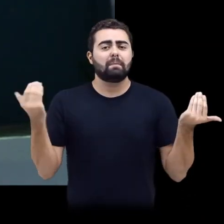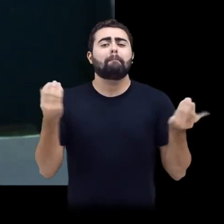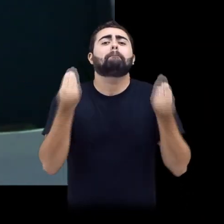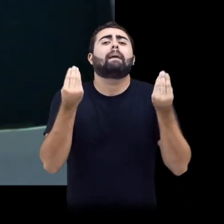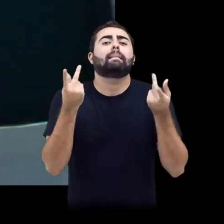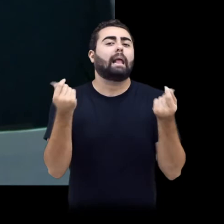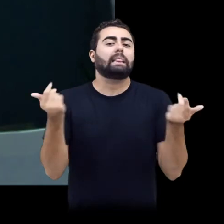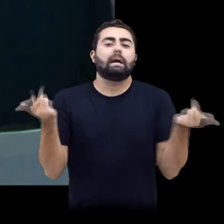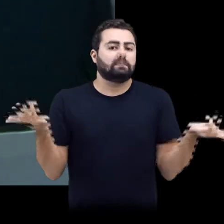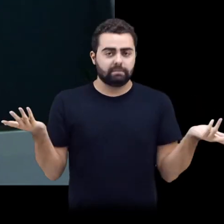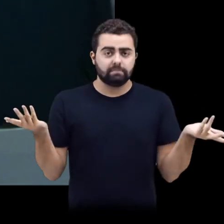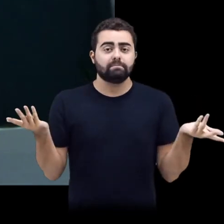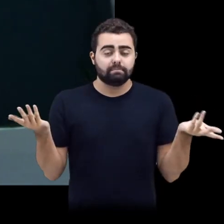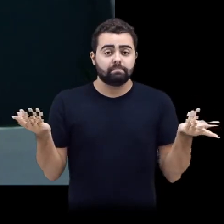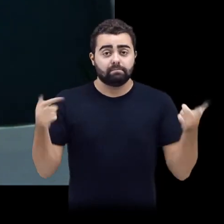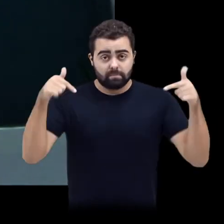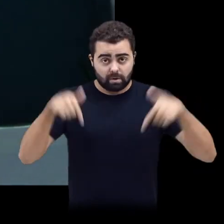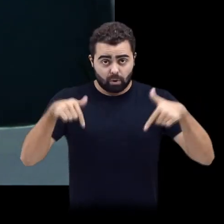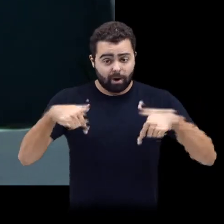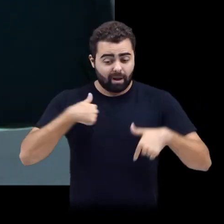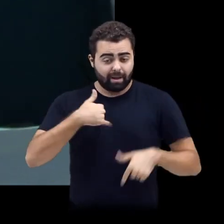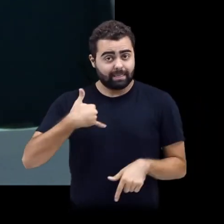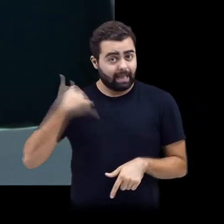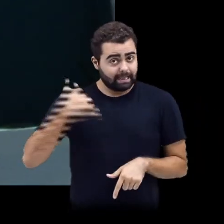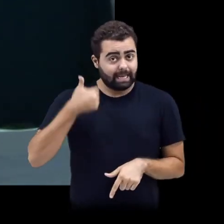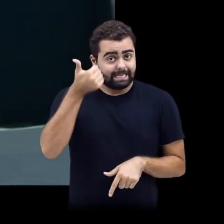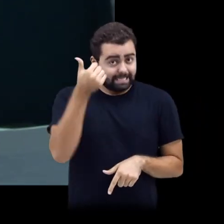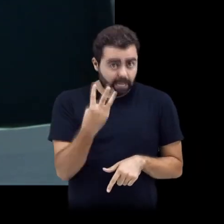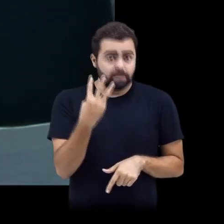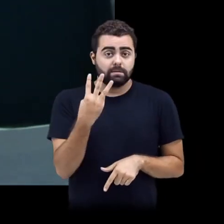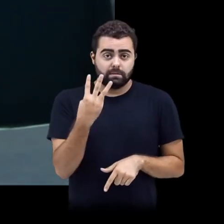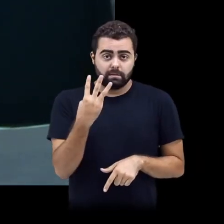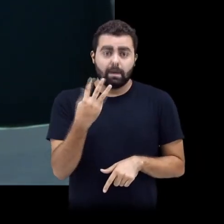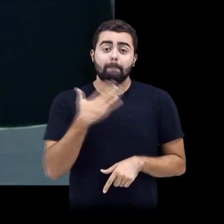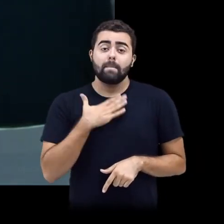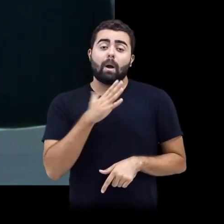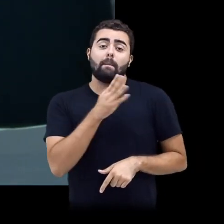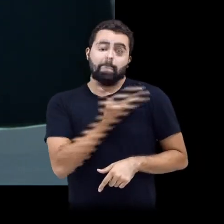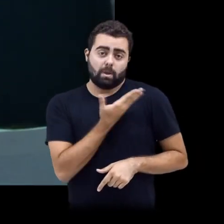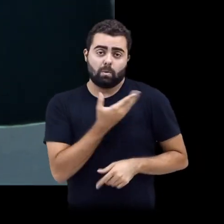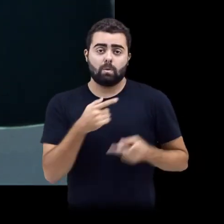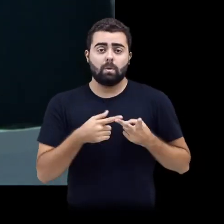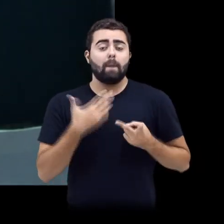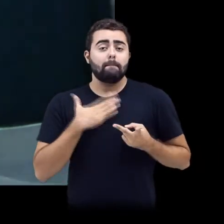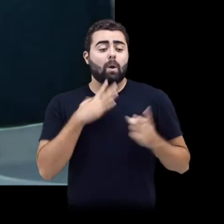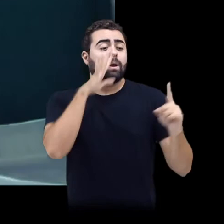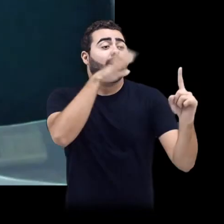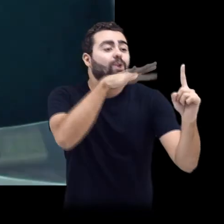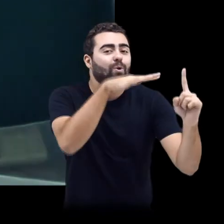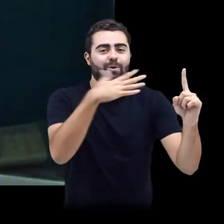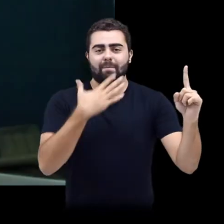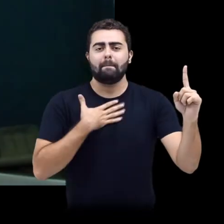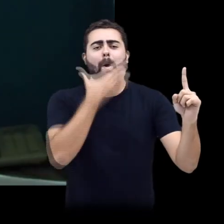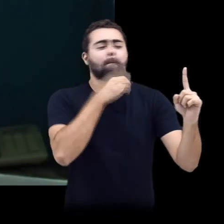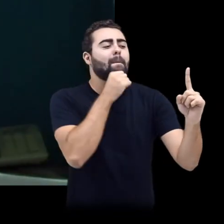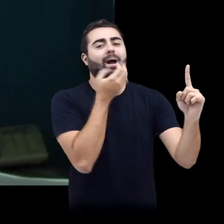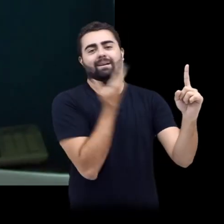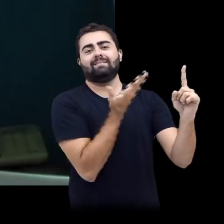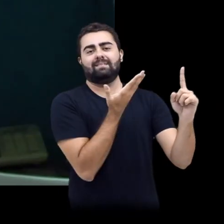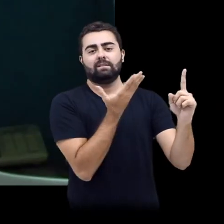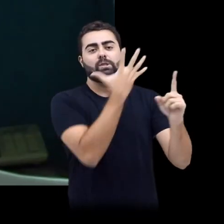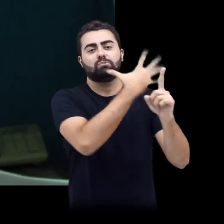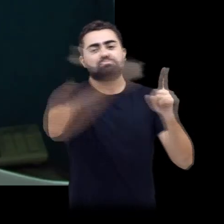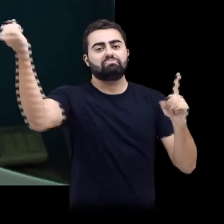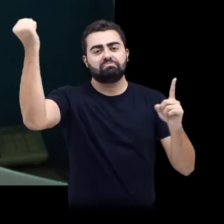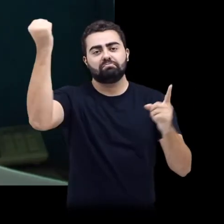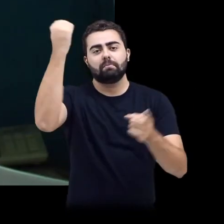aos 13 anos de idade, meu amigo, meu ídolo, meu pai, foi arrancado de nossas vidas. Vim